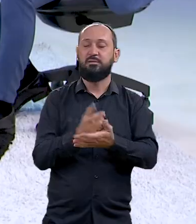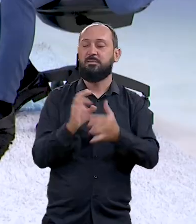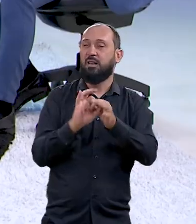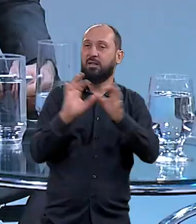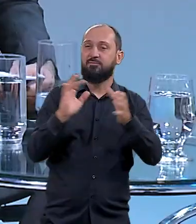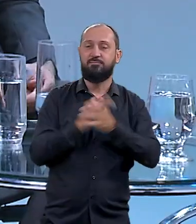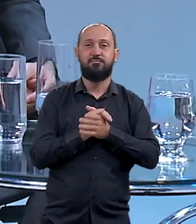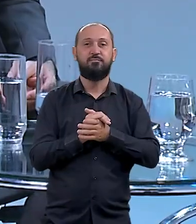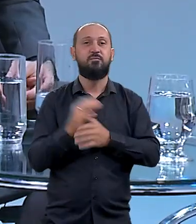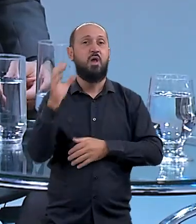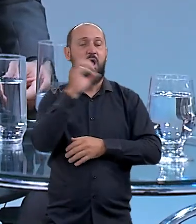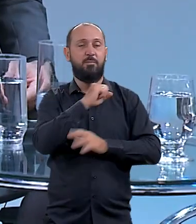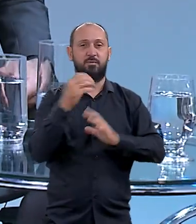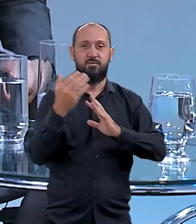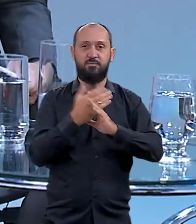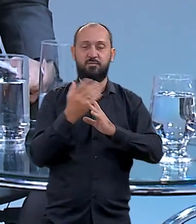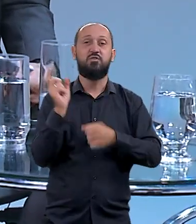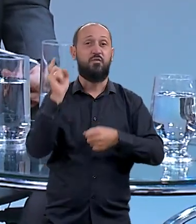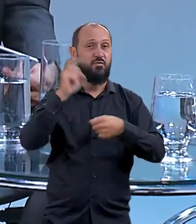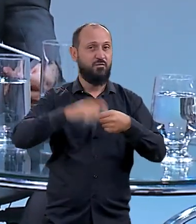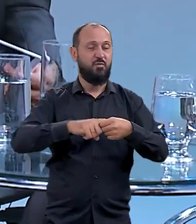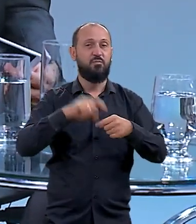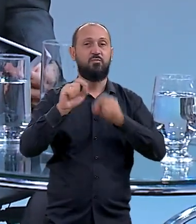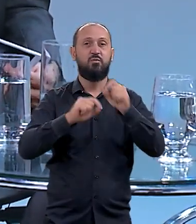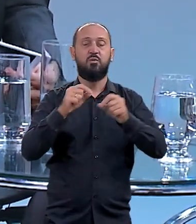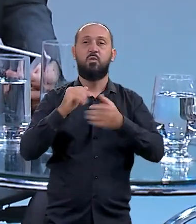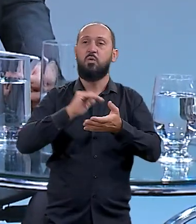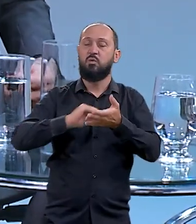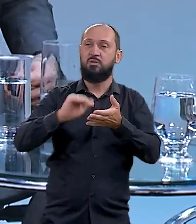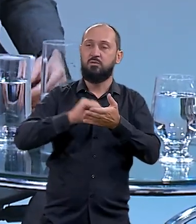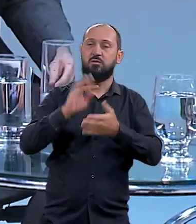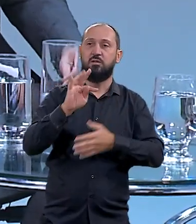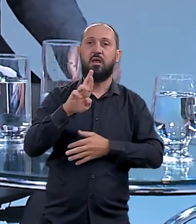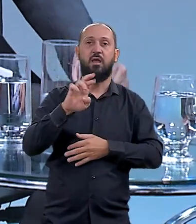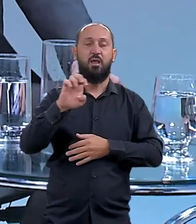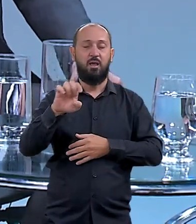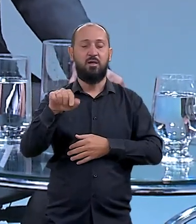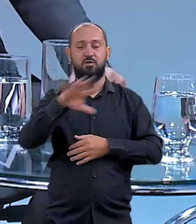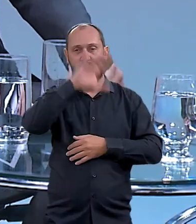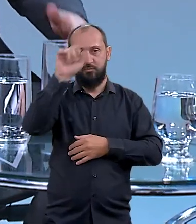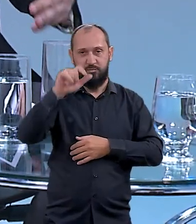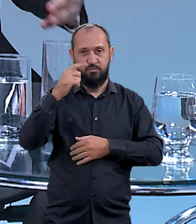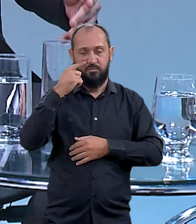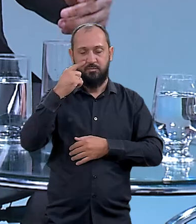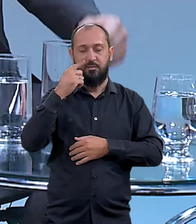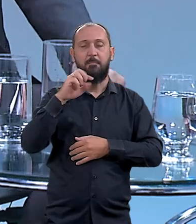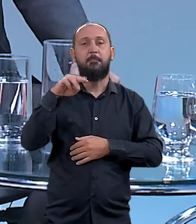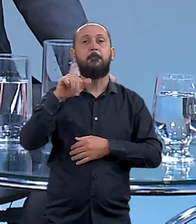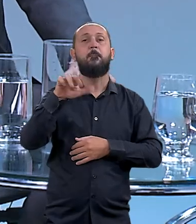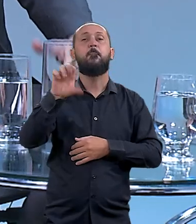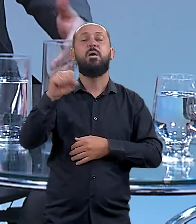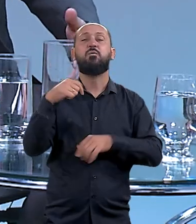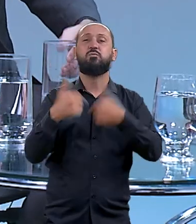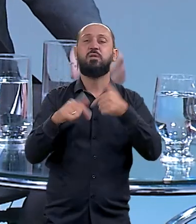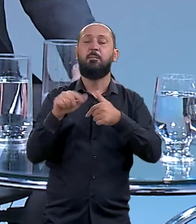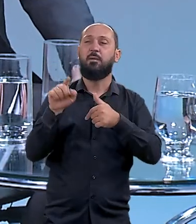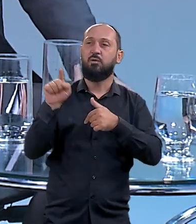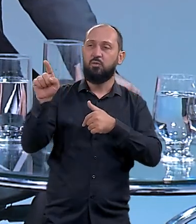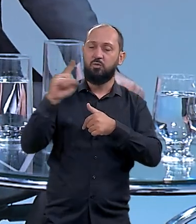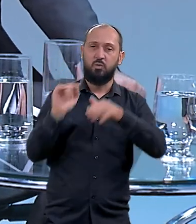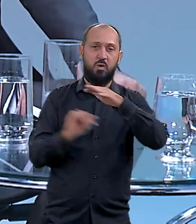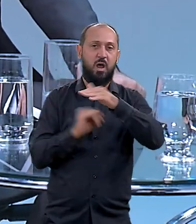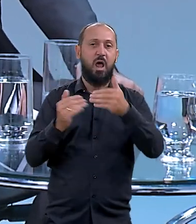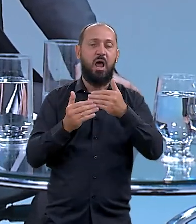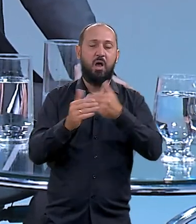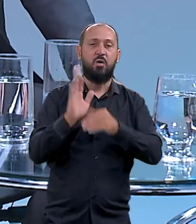à disposição. A gente vai fazer um breve intervalo e volta daqui a pouco com o secretário do TRE de Mato Grosso do Sul, Marcos Rafael, para falar sobre a atuação do